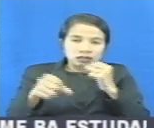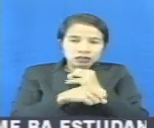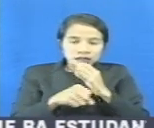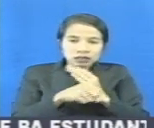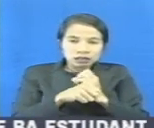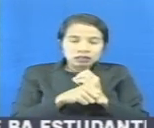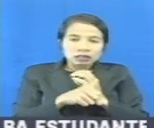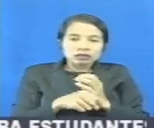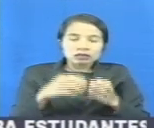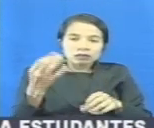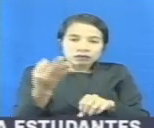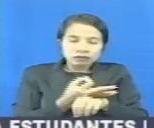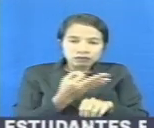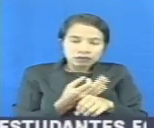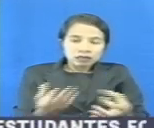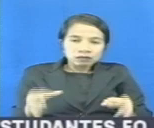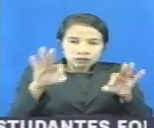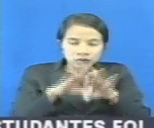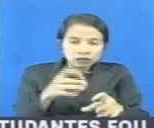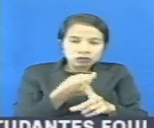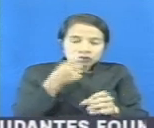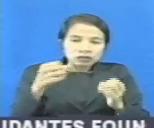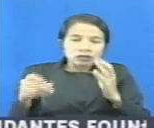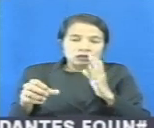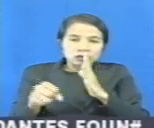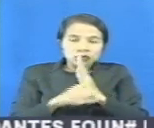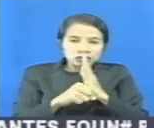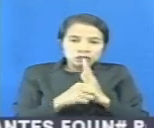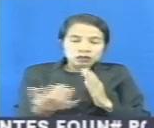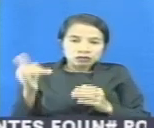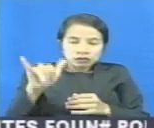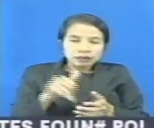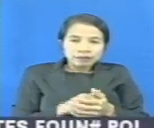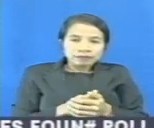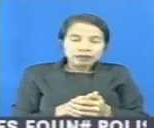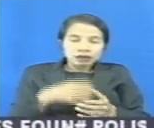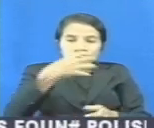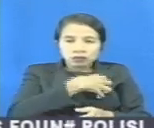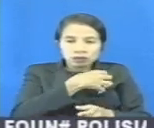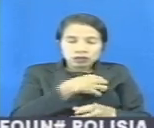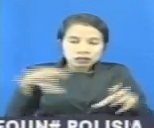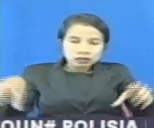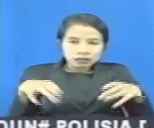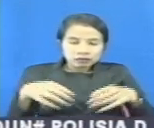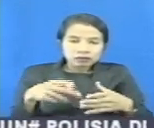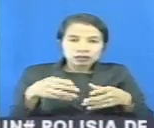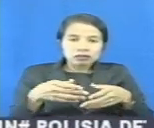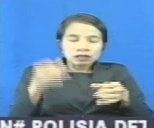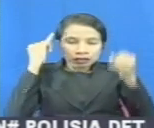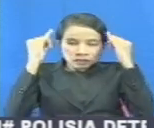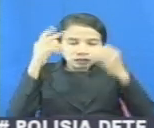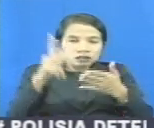halomos busca ba documentos importante balon russi suspeito sira. Além de, né, Polícia Nacional Serviço e